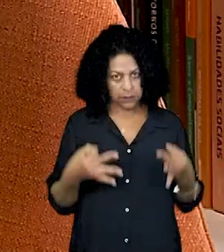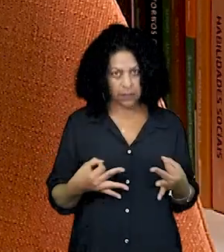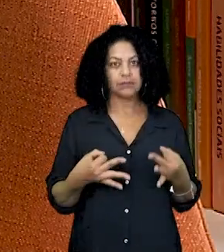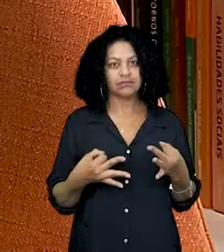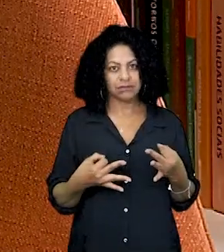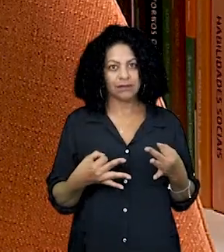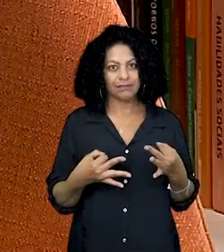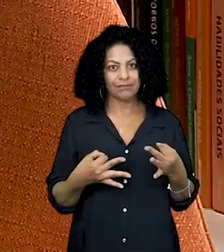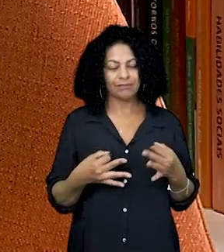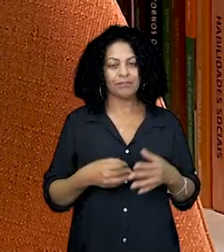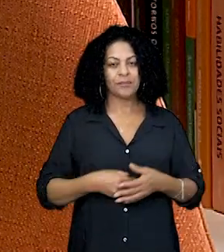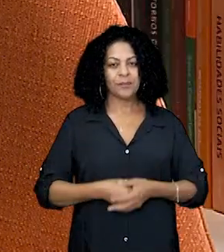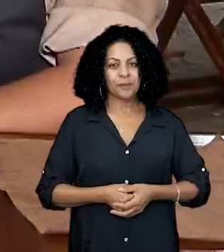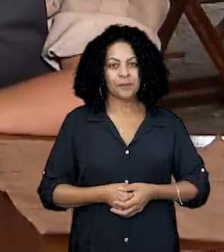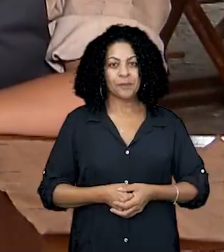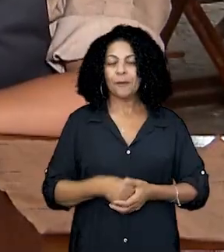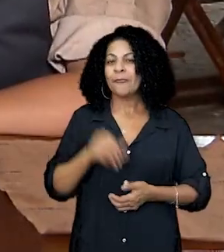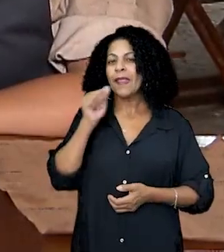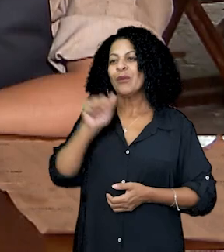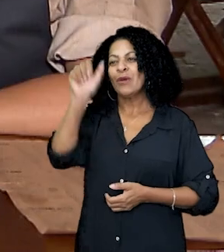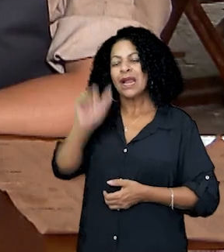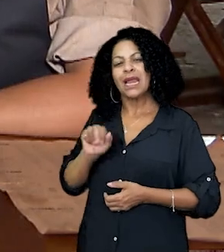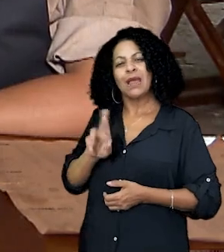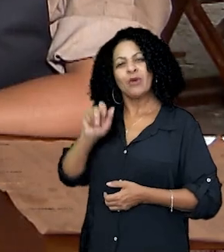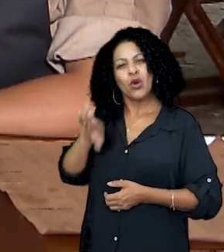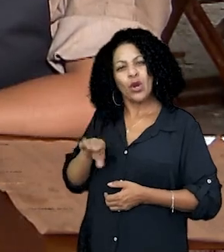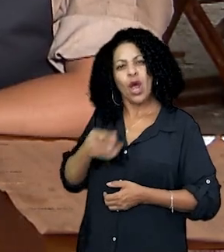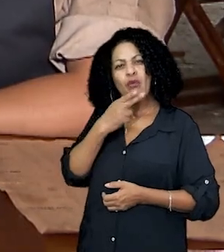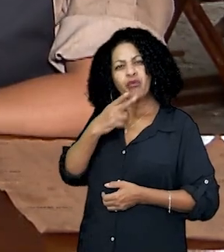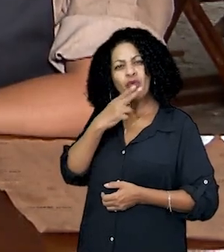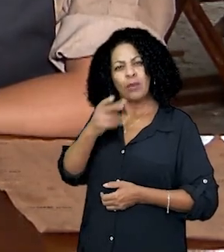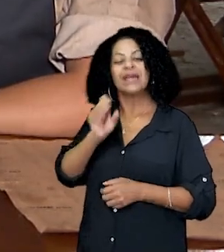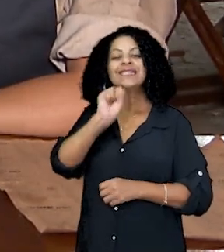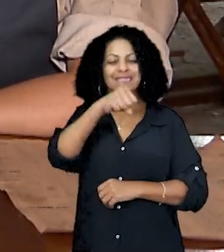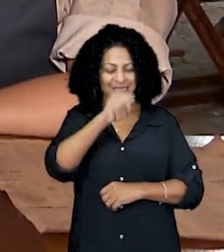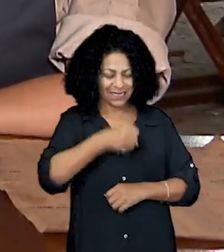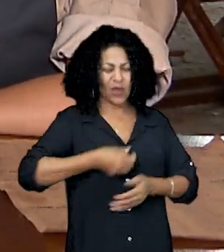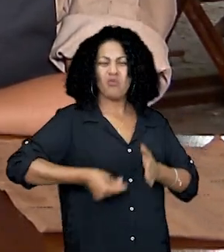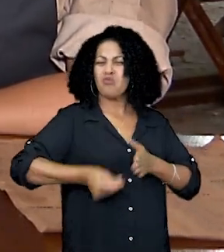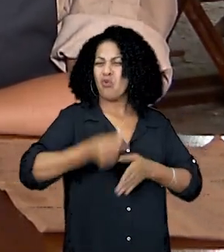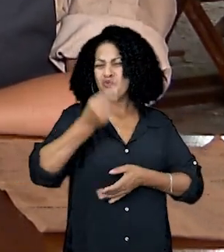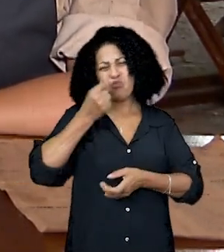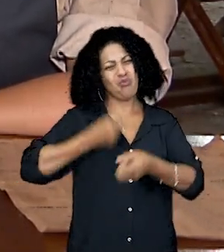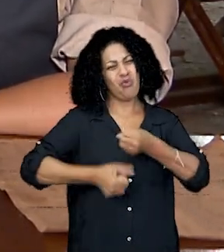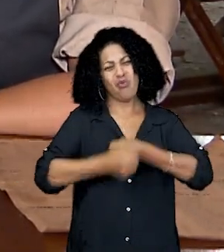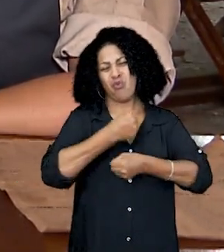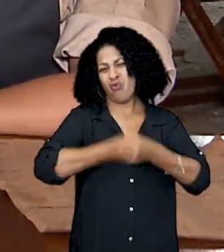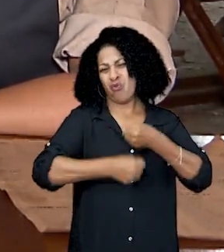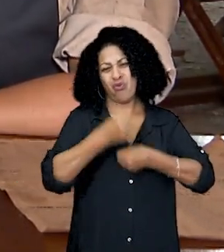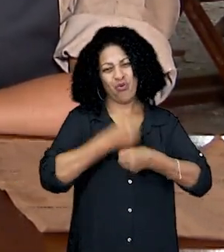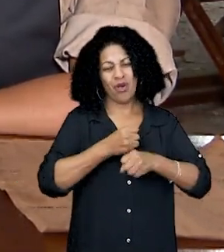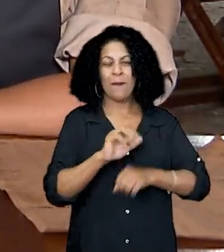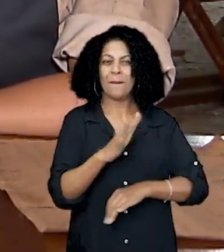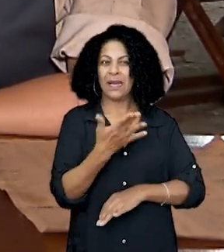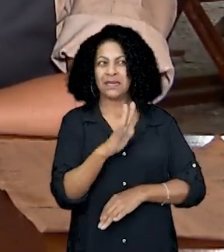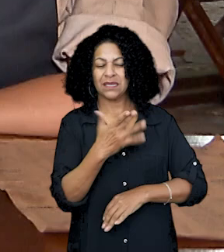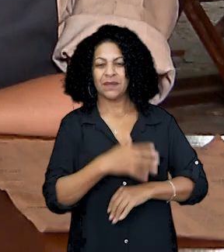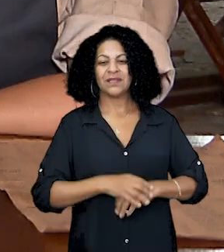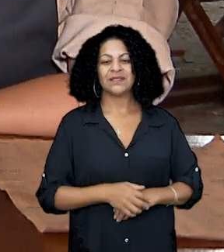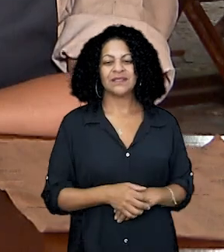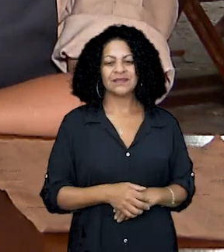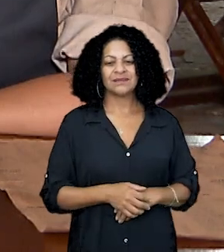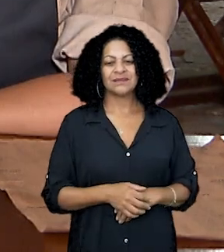mesmo trabalhando nesse período. Bruna, você fuma? Fumo. Eu sou tabagista há muitos anos. Há mais ou